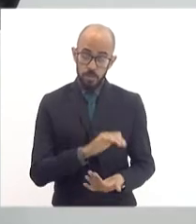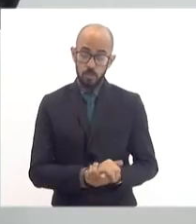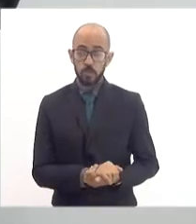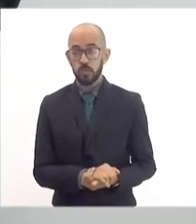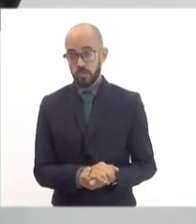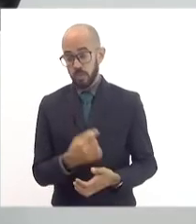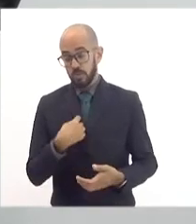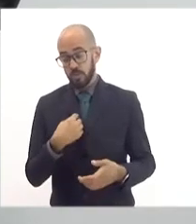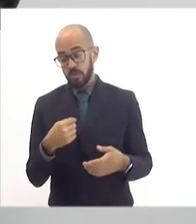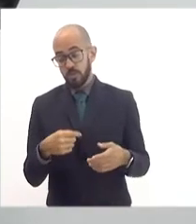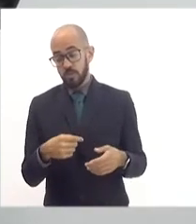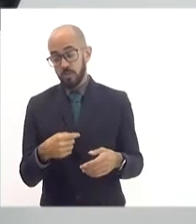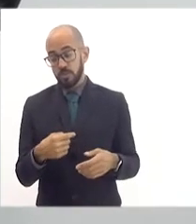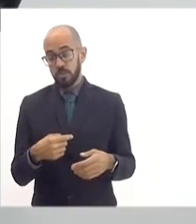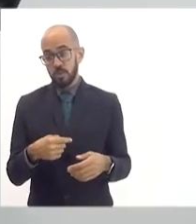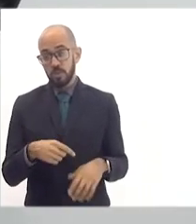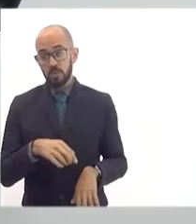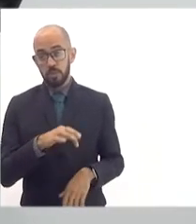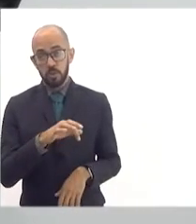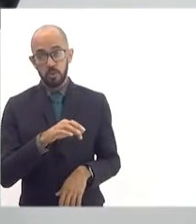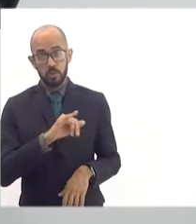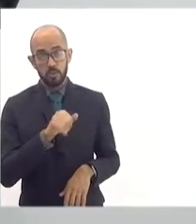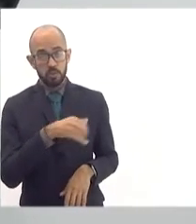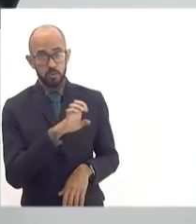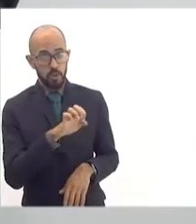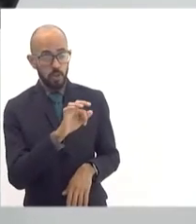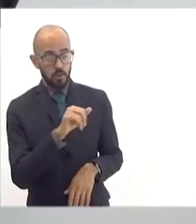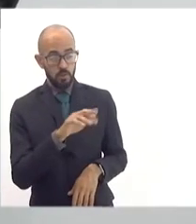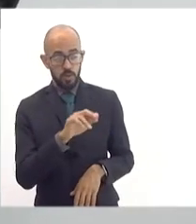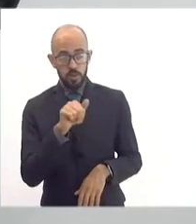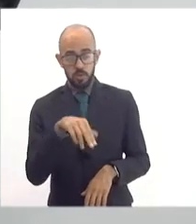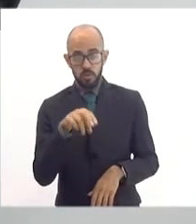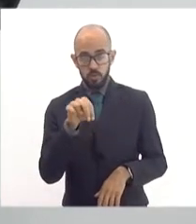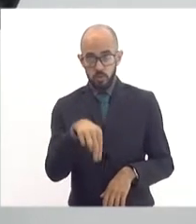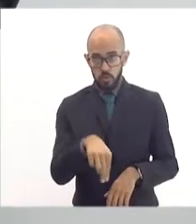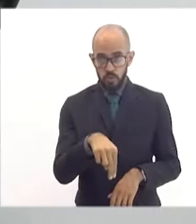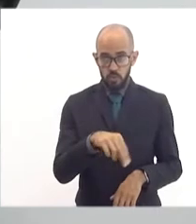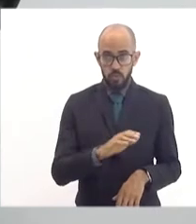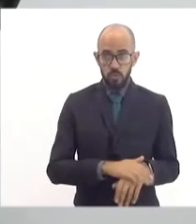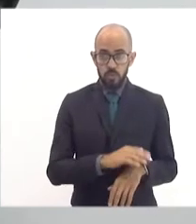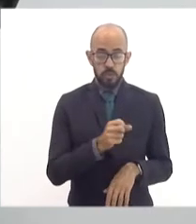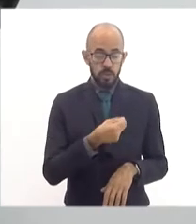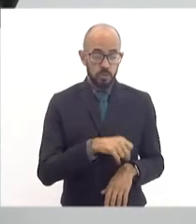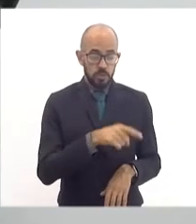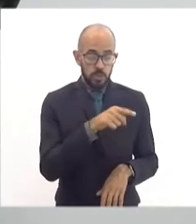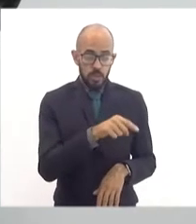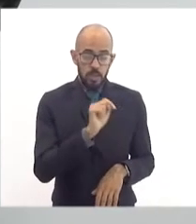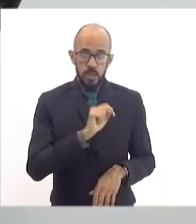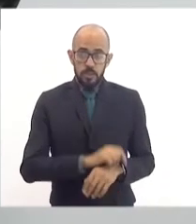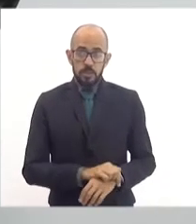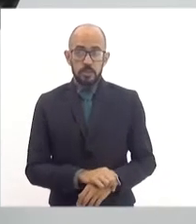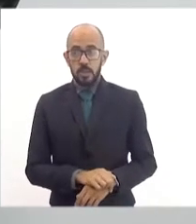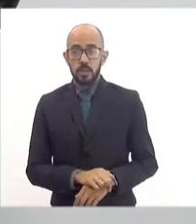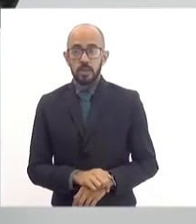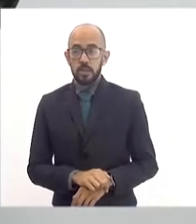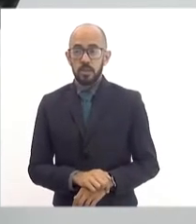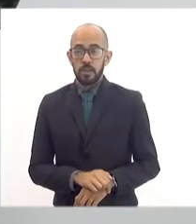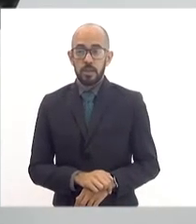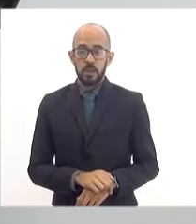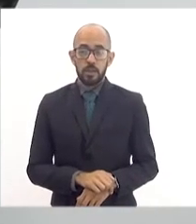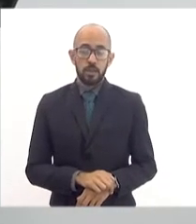e acusei ao nosso Jefferson, se essa B, a linha